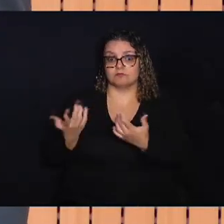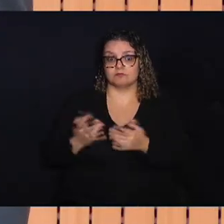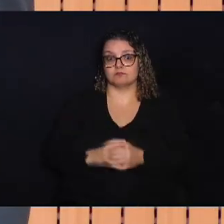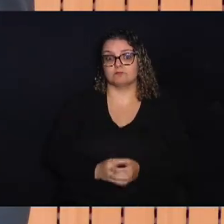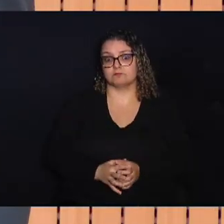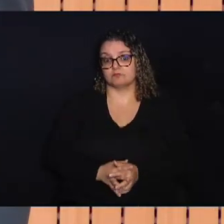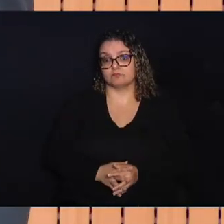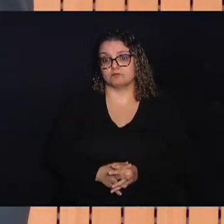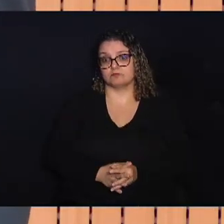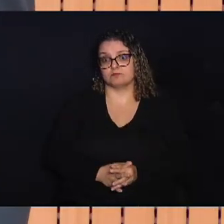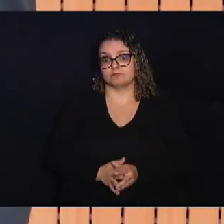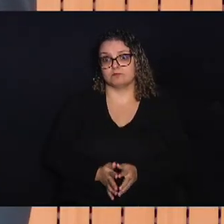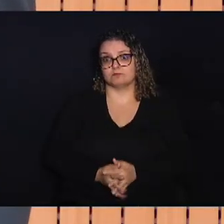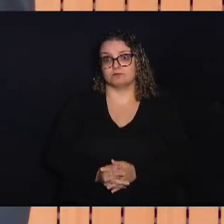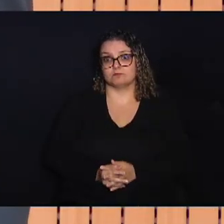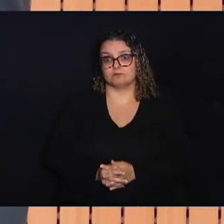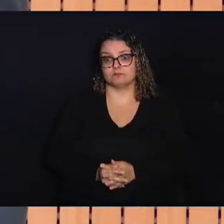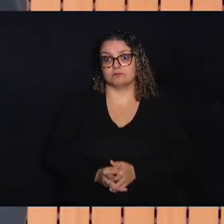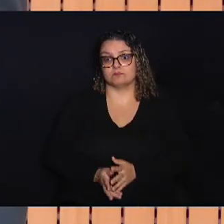a